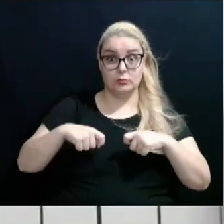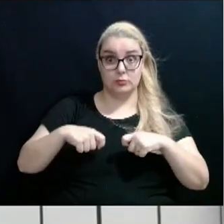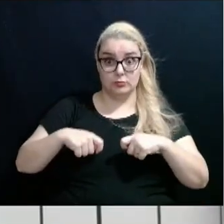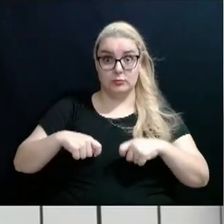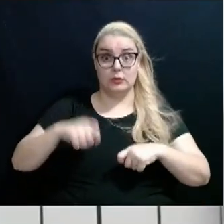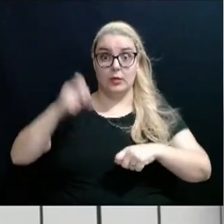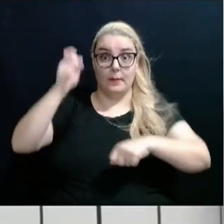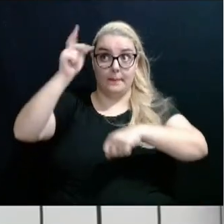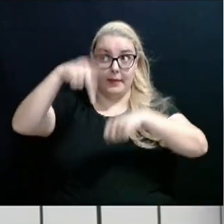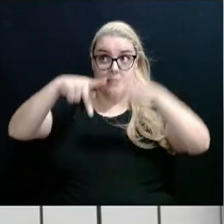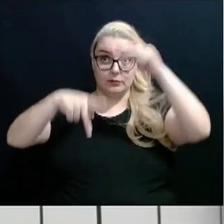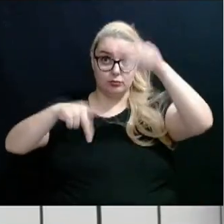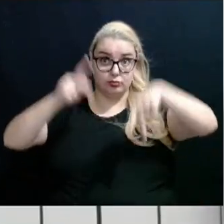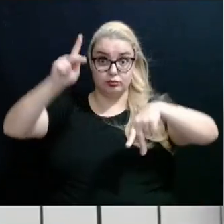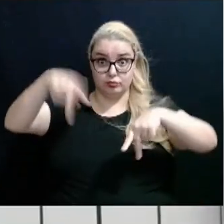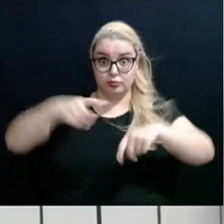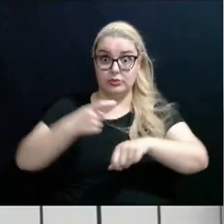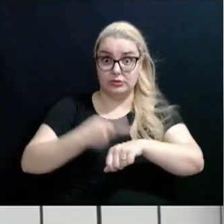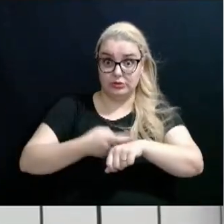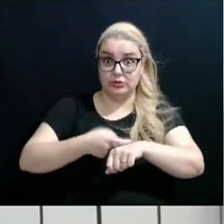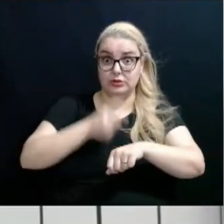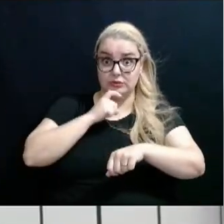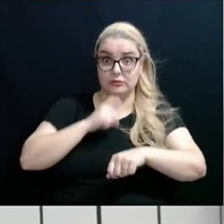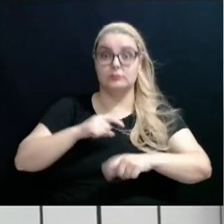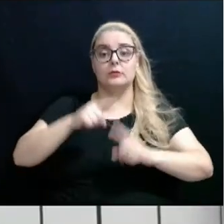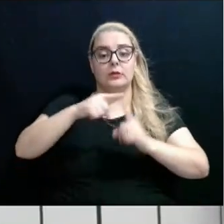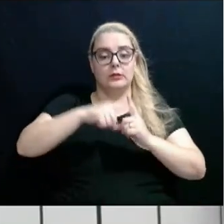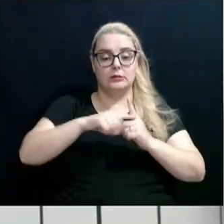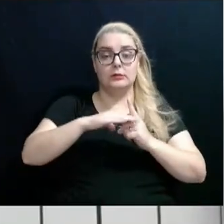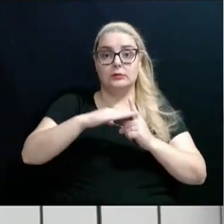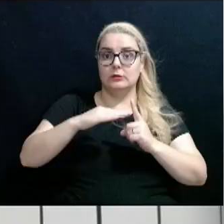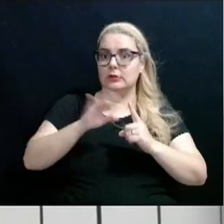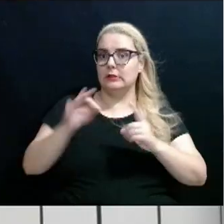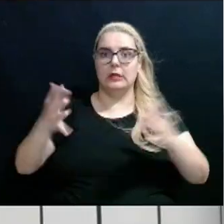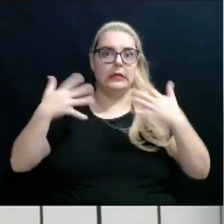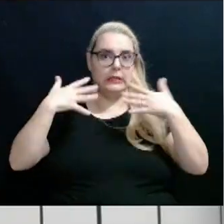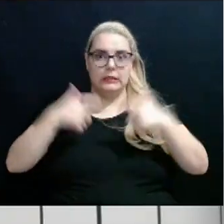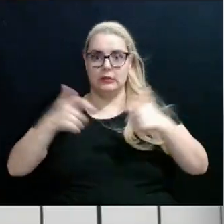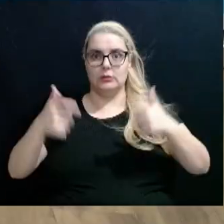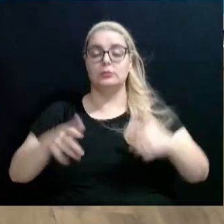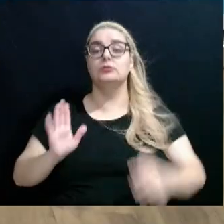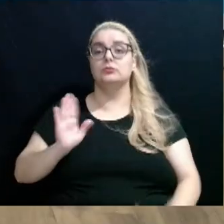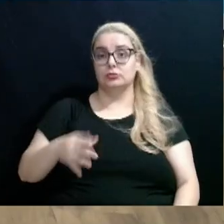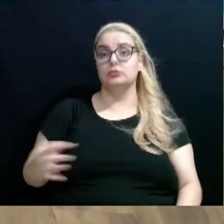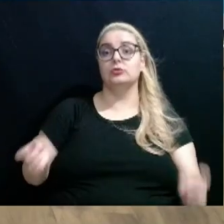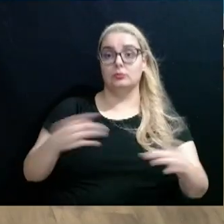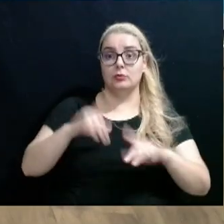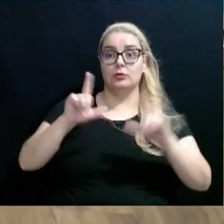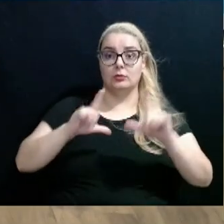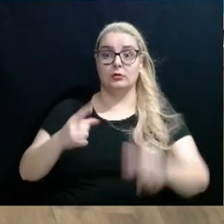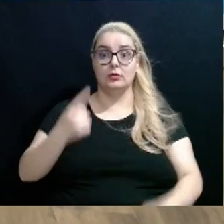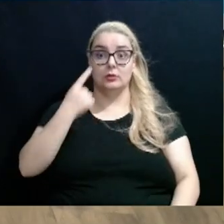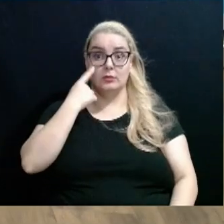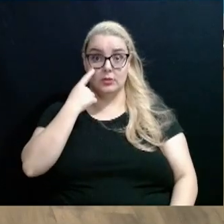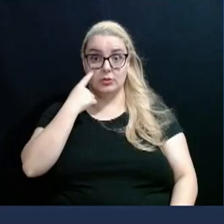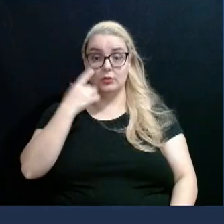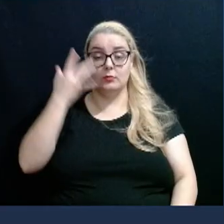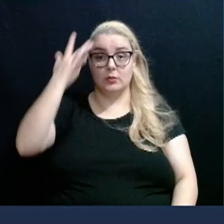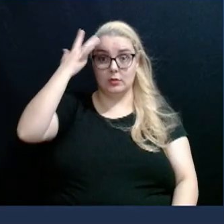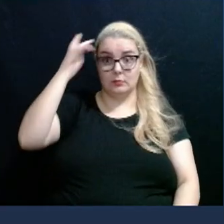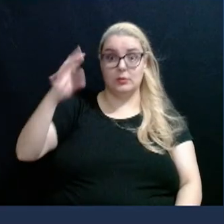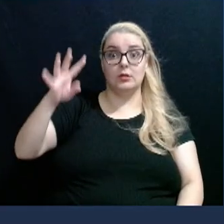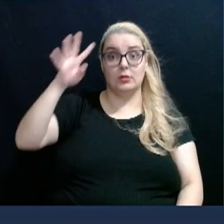granizo. Temperatura segue amena, nada de calorão e elas já estão aqui na minha tela. Então olha só, para amanhã, quarta-feira,